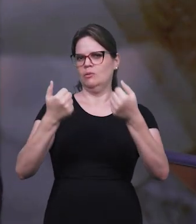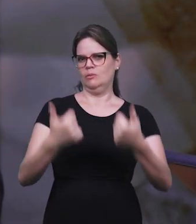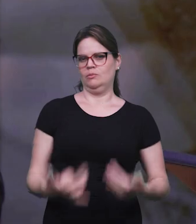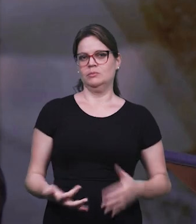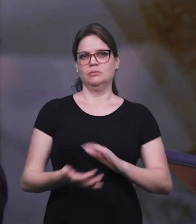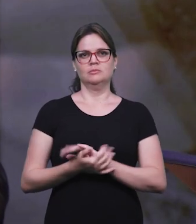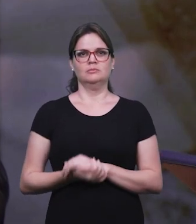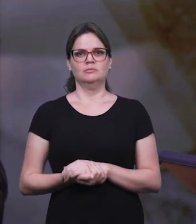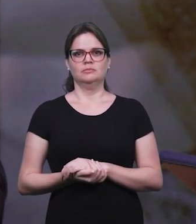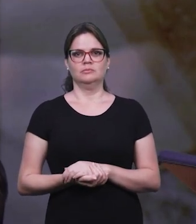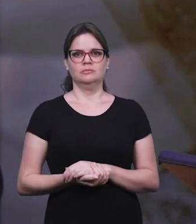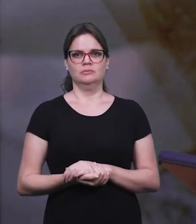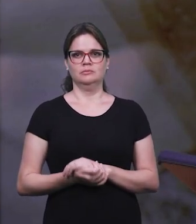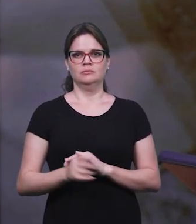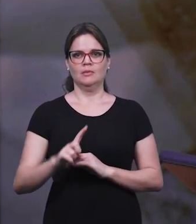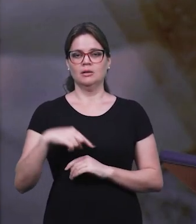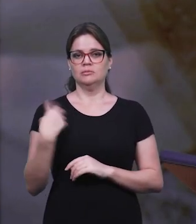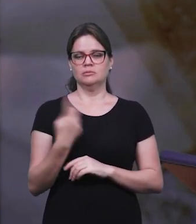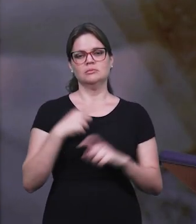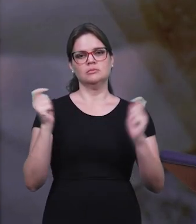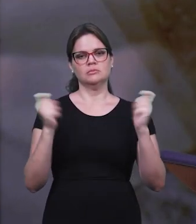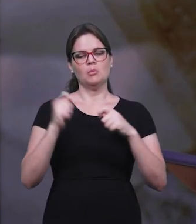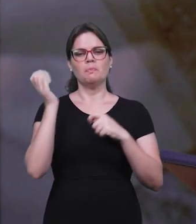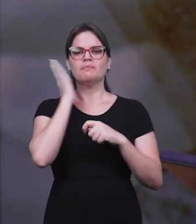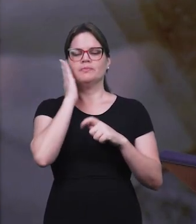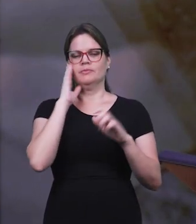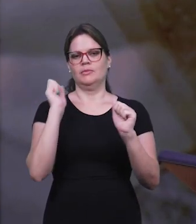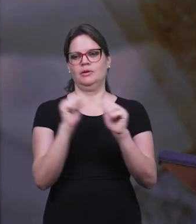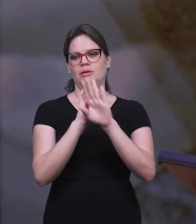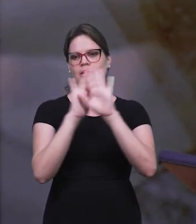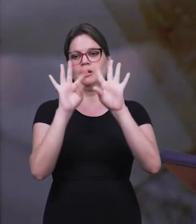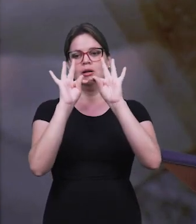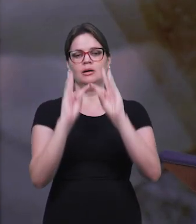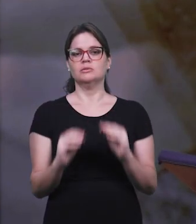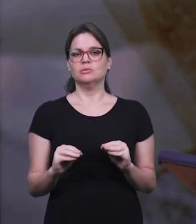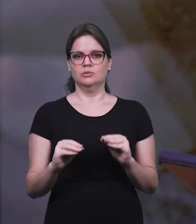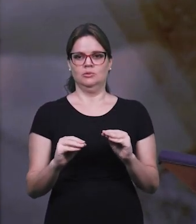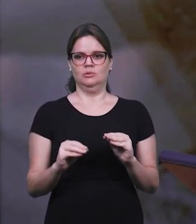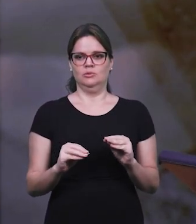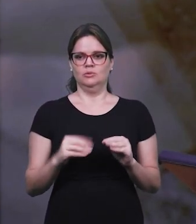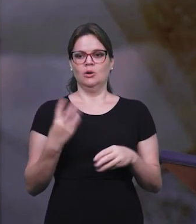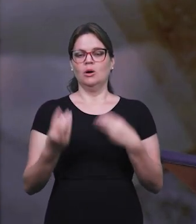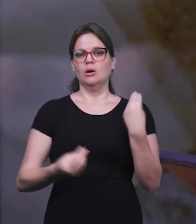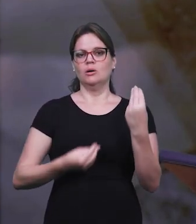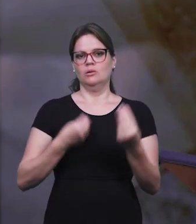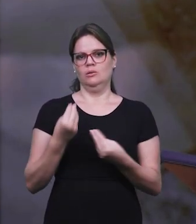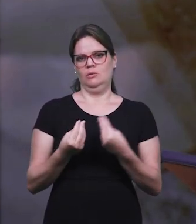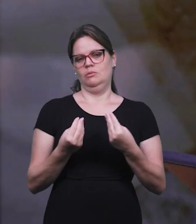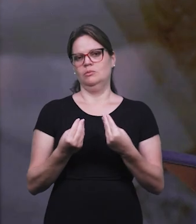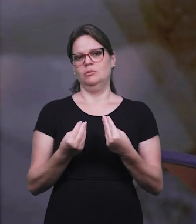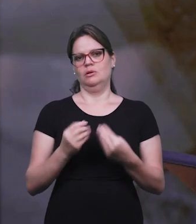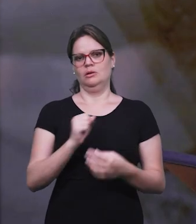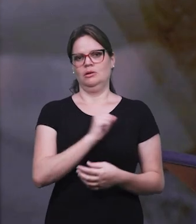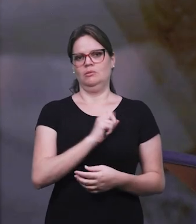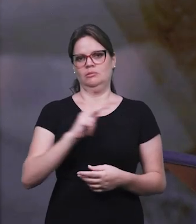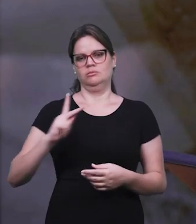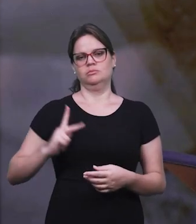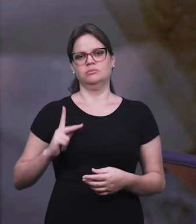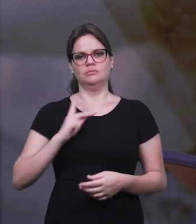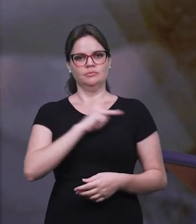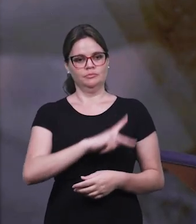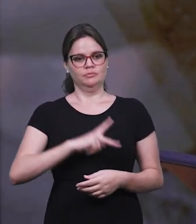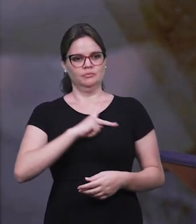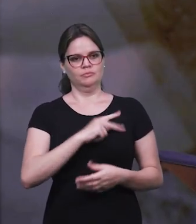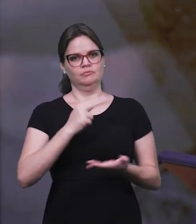né? Então aqui está muito clara, né, a mensagem que o